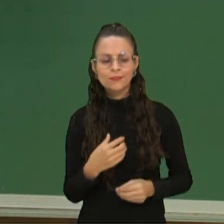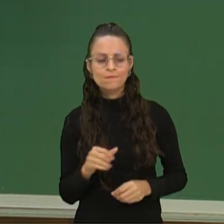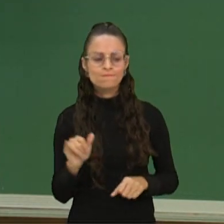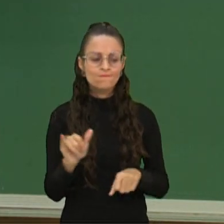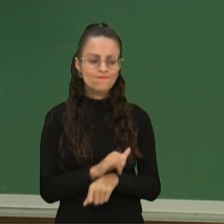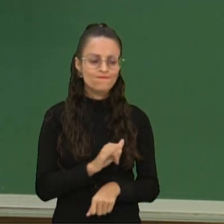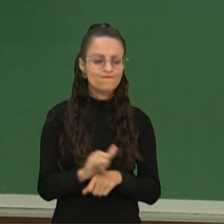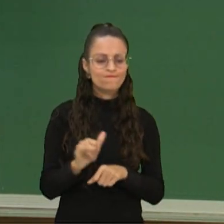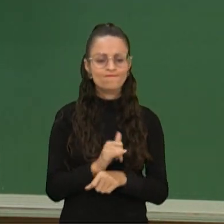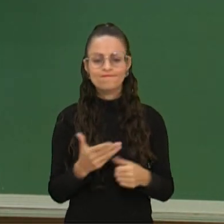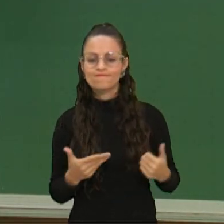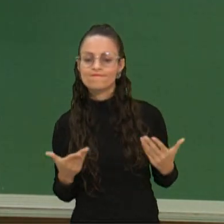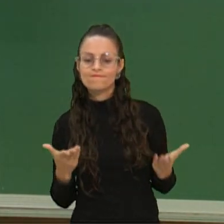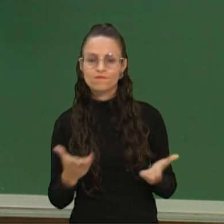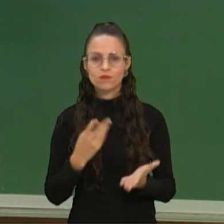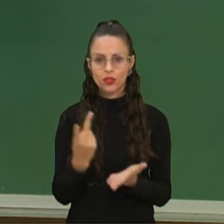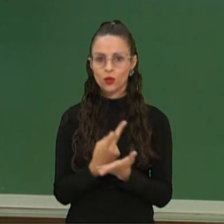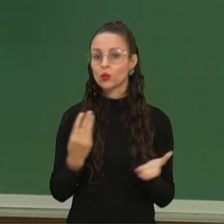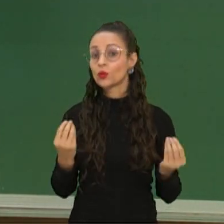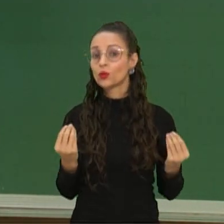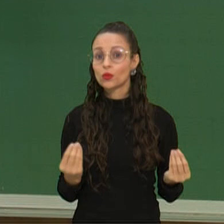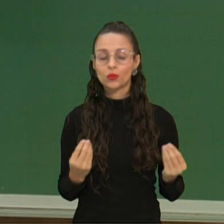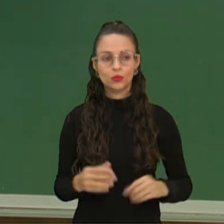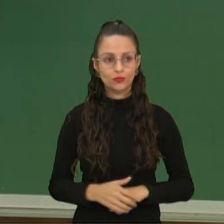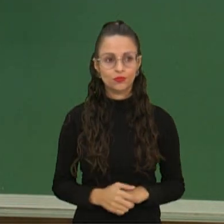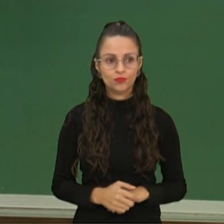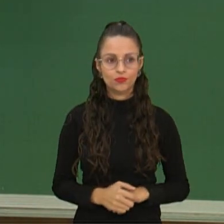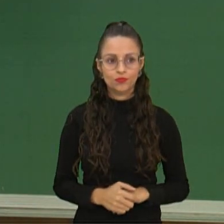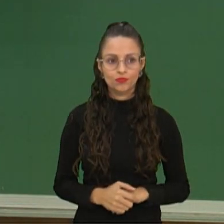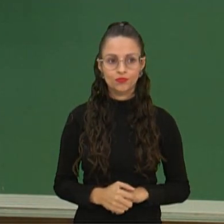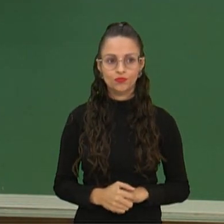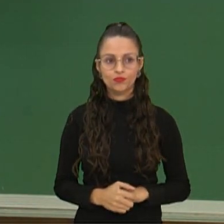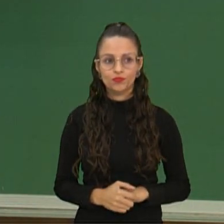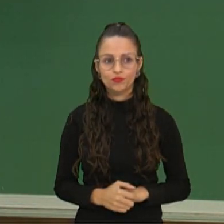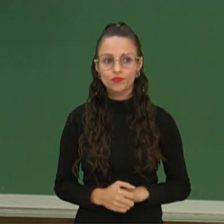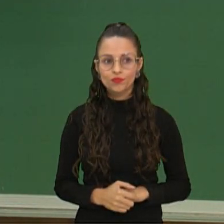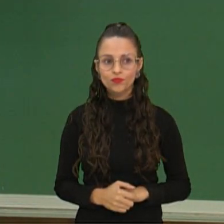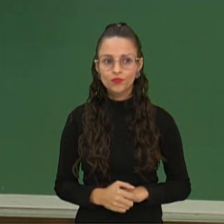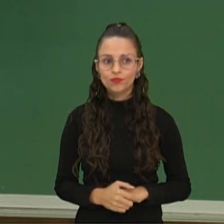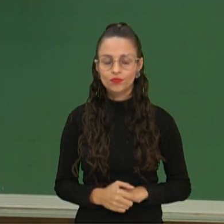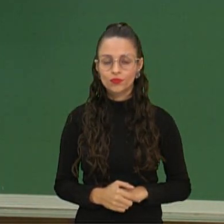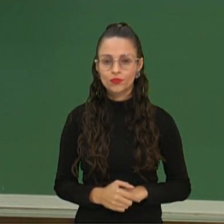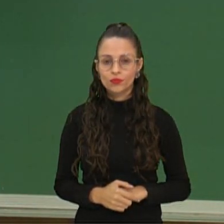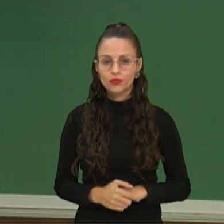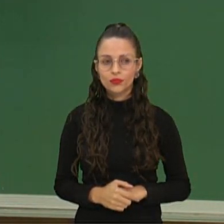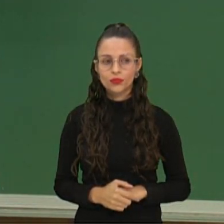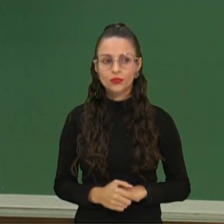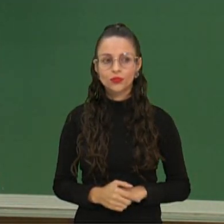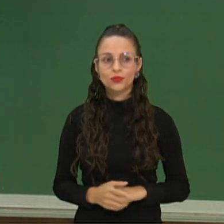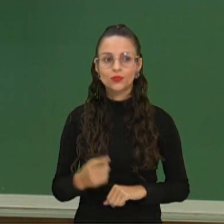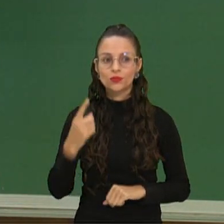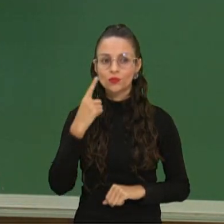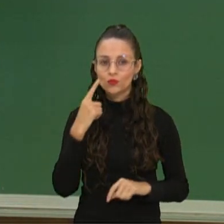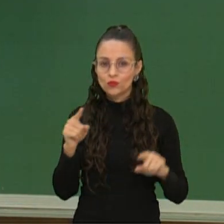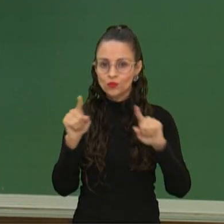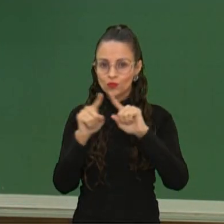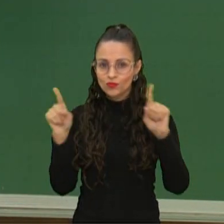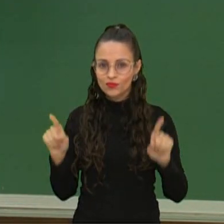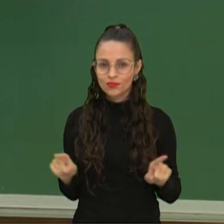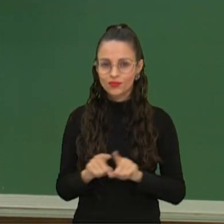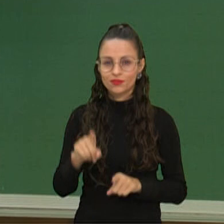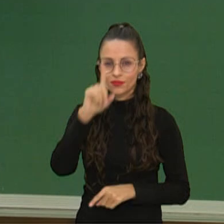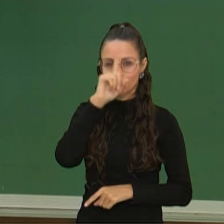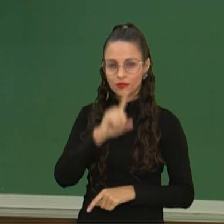erros? Aqui no nosso Word Bank, eu coloquei algumas opções que você pode utilizar para responder essa pergunta.